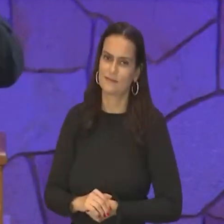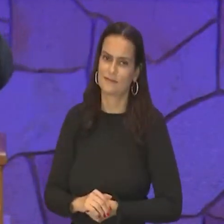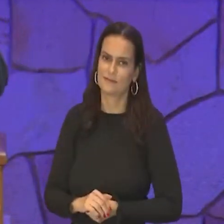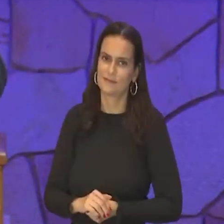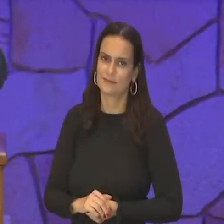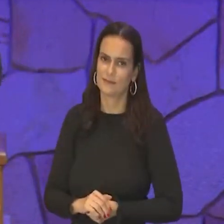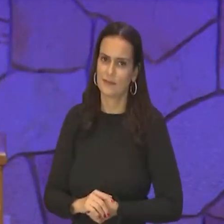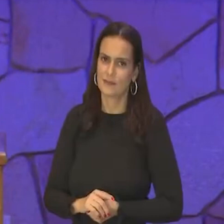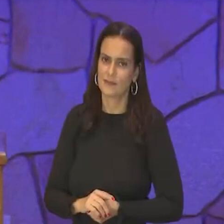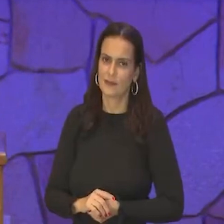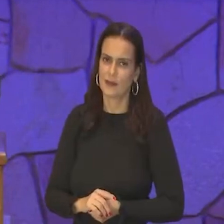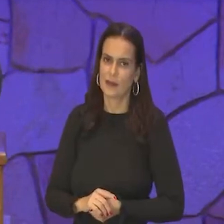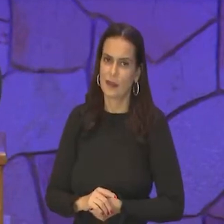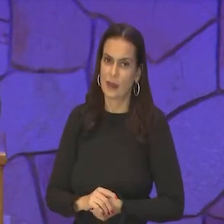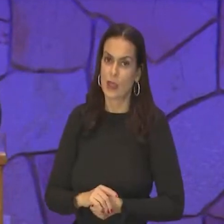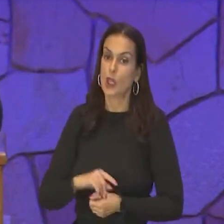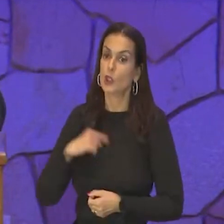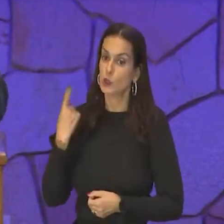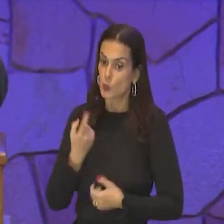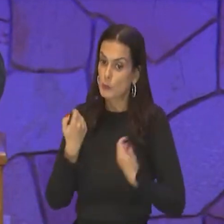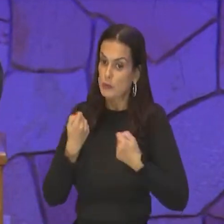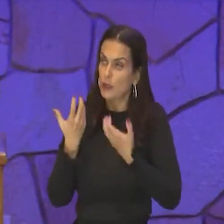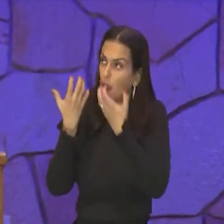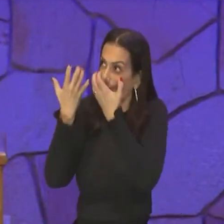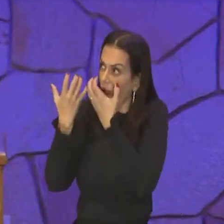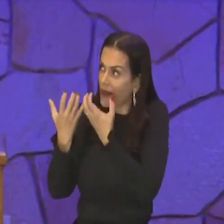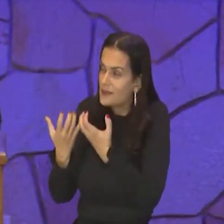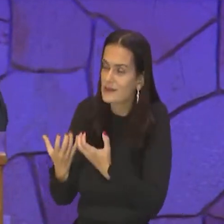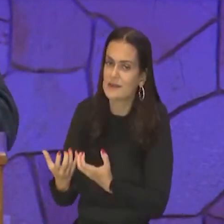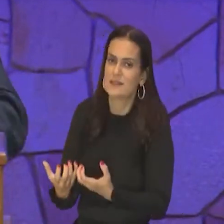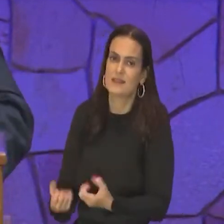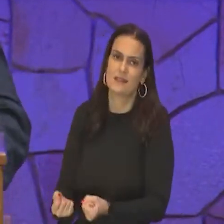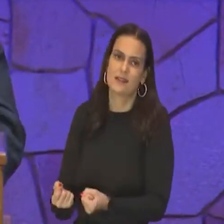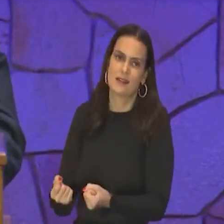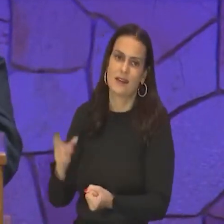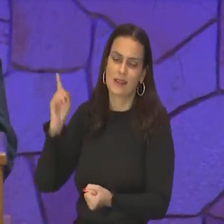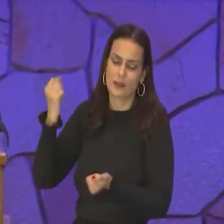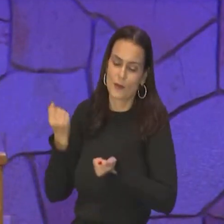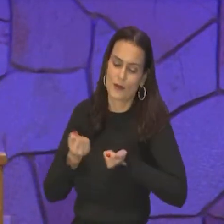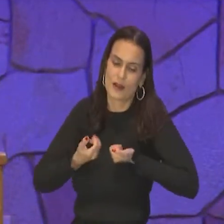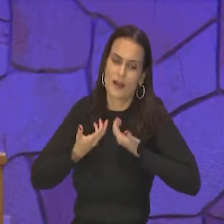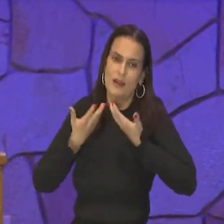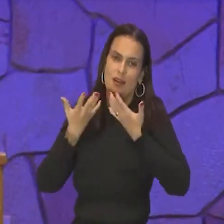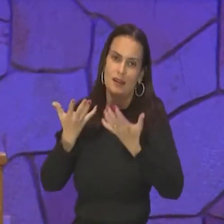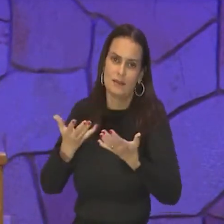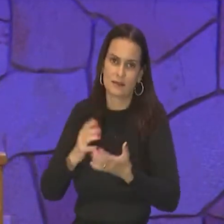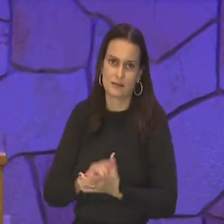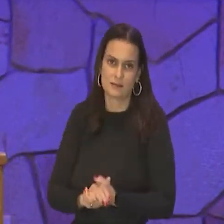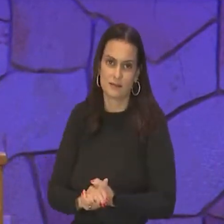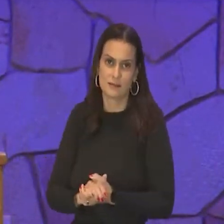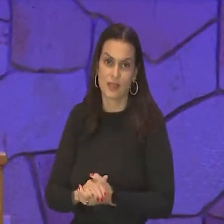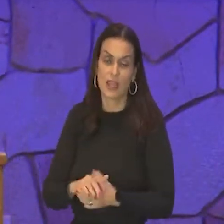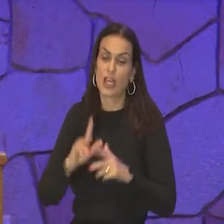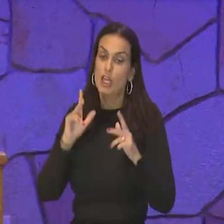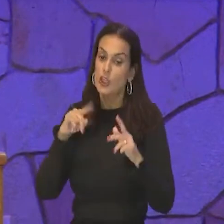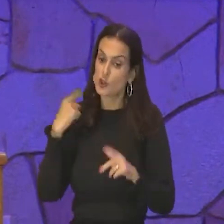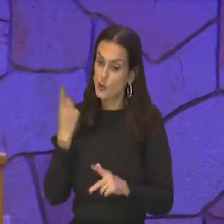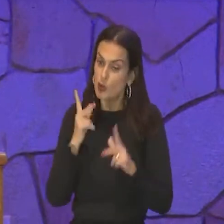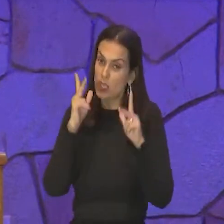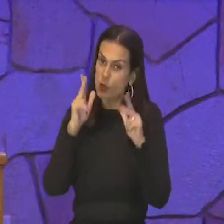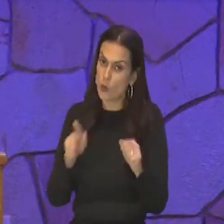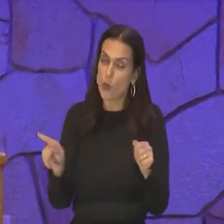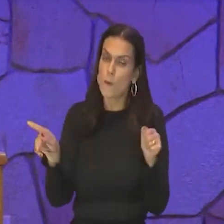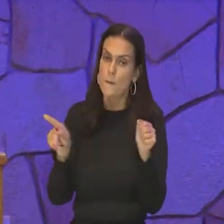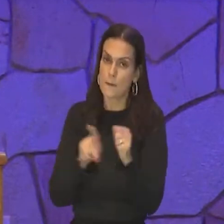Não despreze a graça e a misericórdia do Senhor sobre a sua vida. Nós somos os Pedros, os Judas,